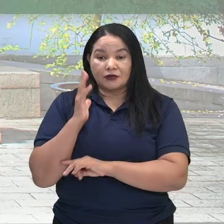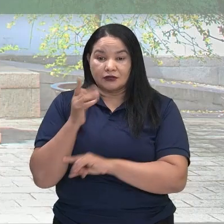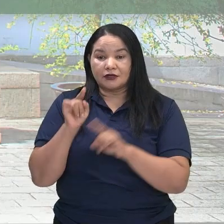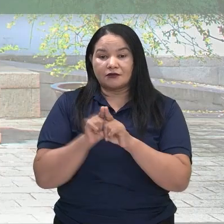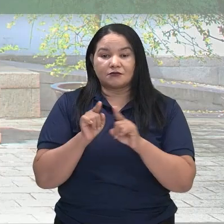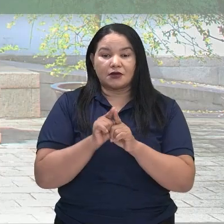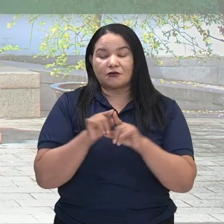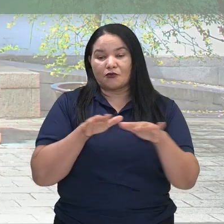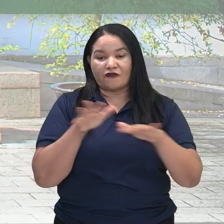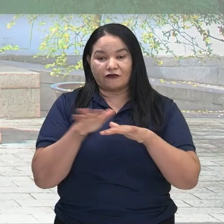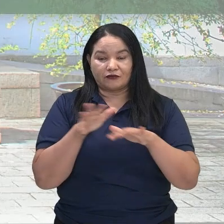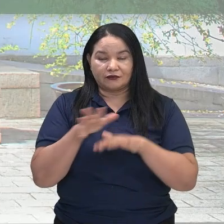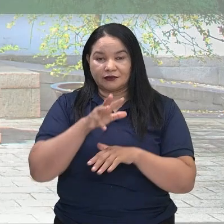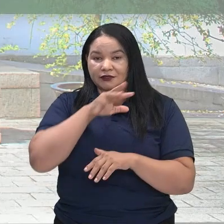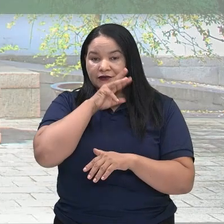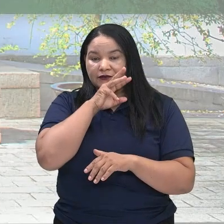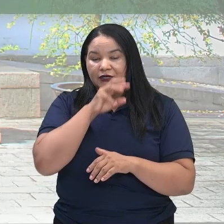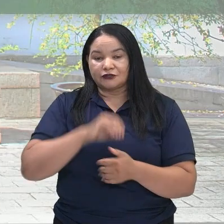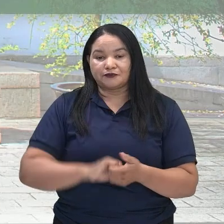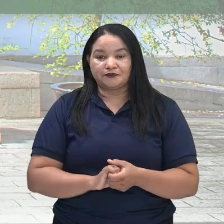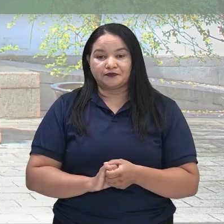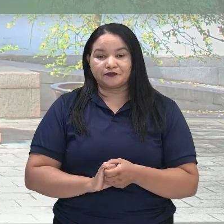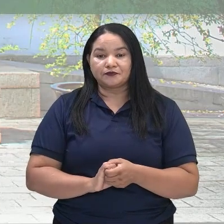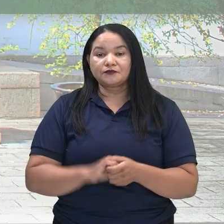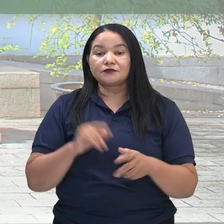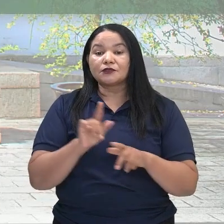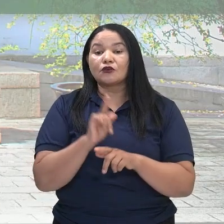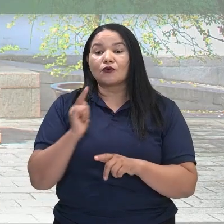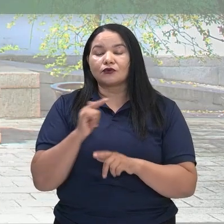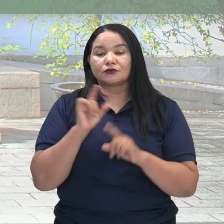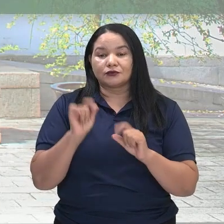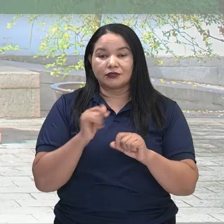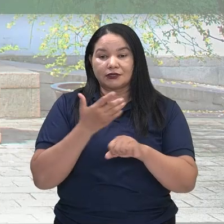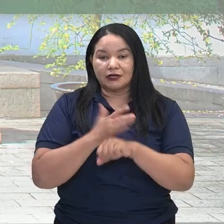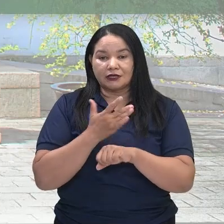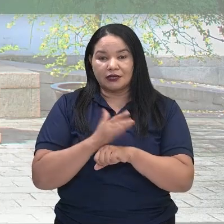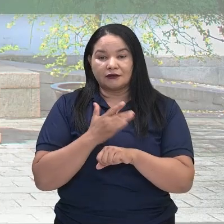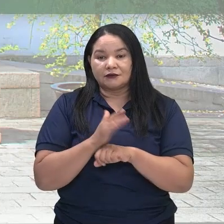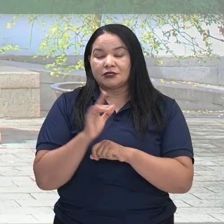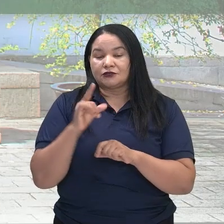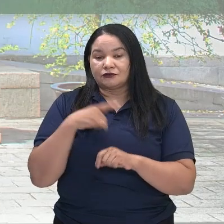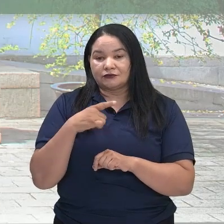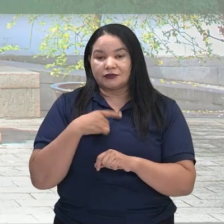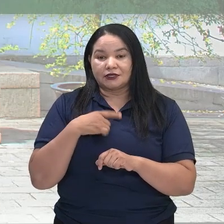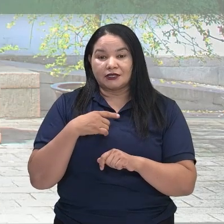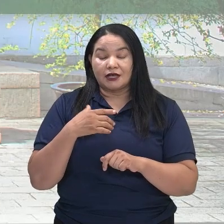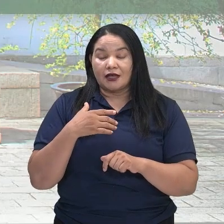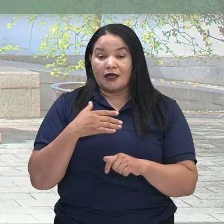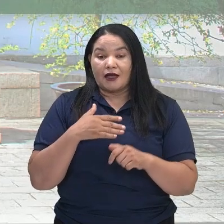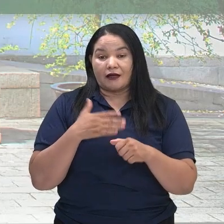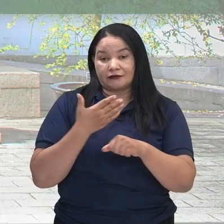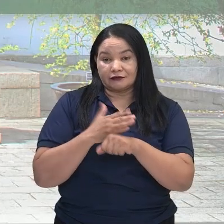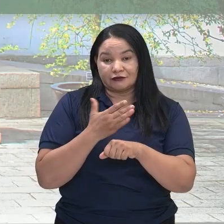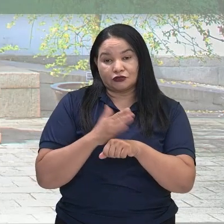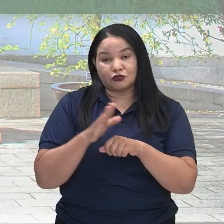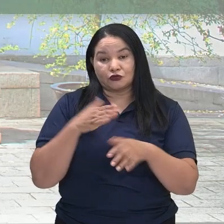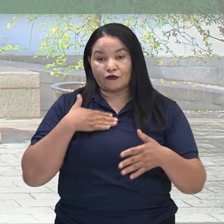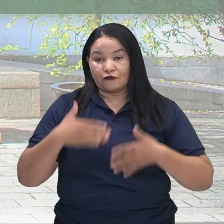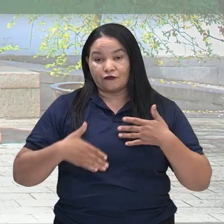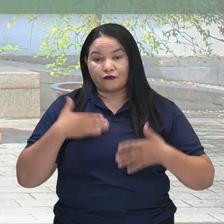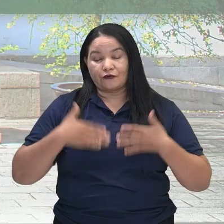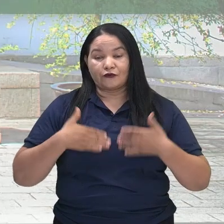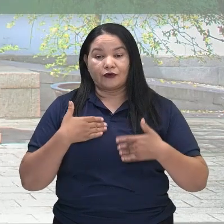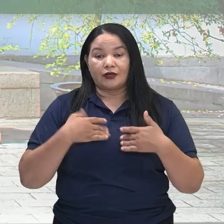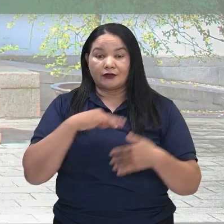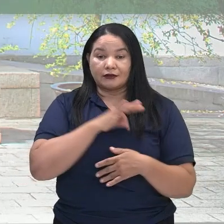tá bom? O treinamento do Kung Fu, ele vai envolver ali exercícios físicos, movimentos e técnicas